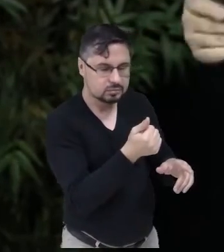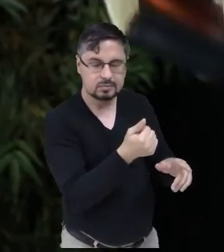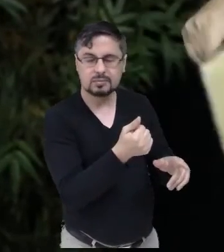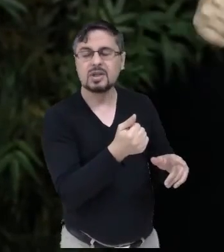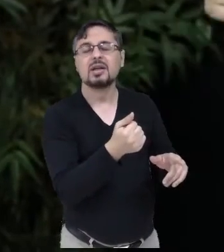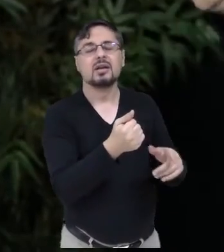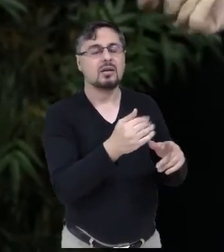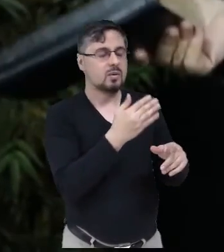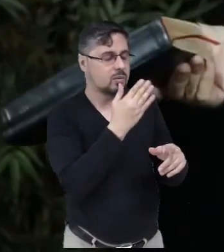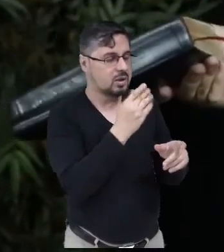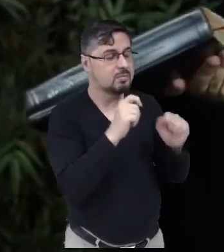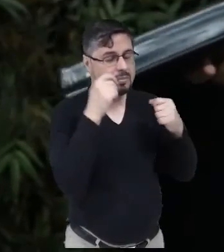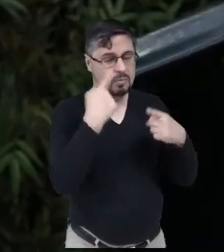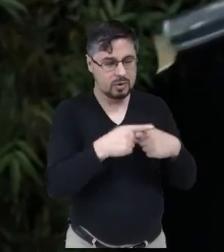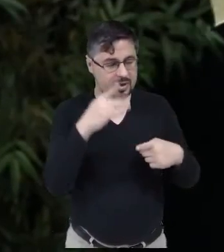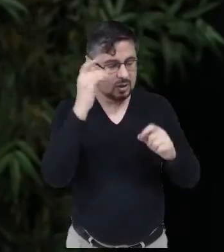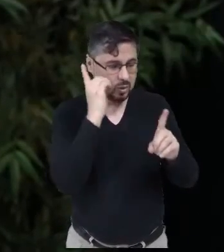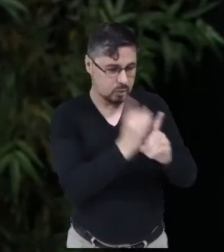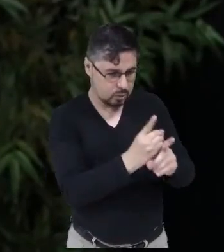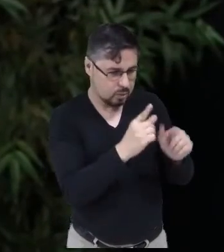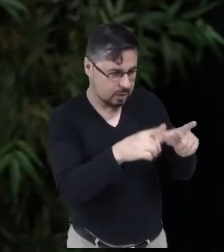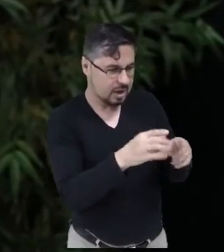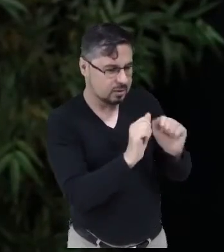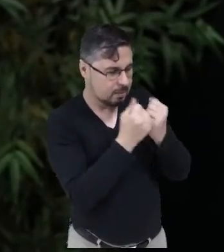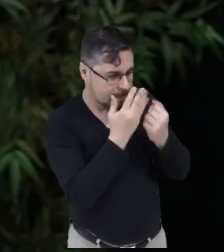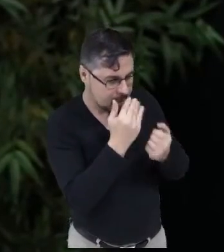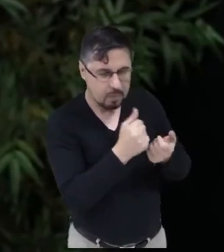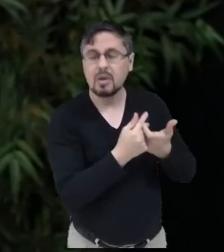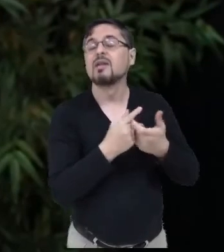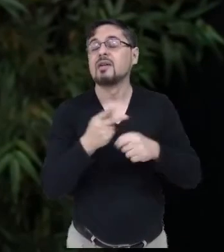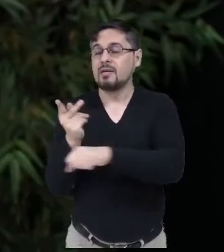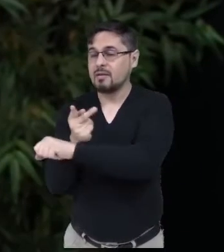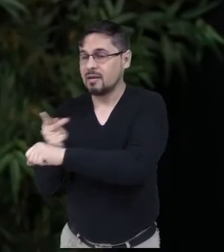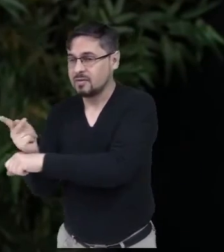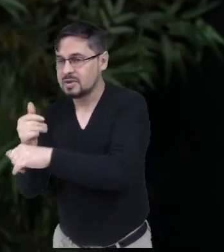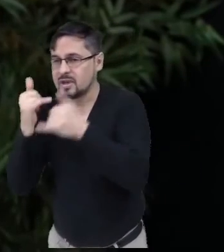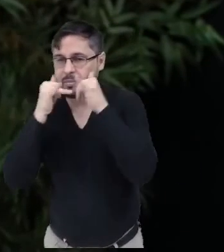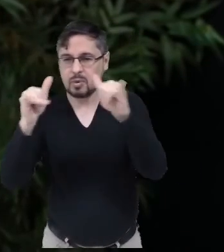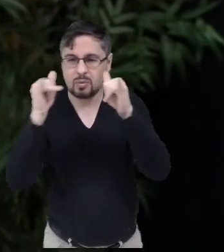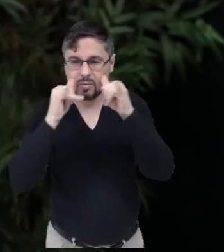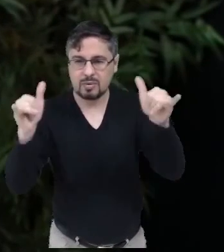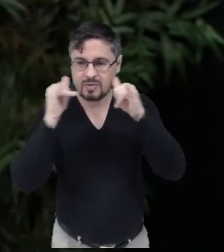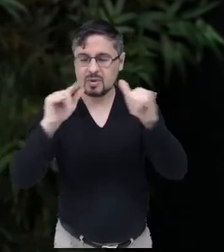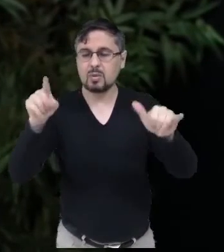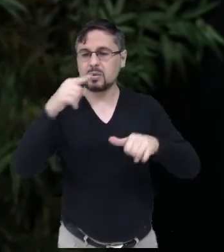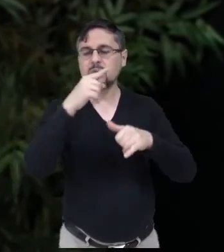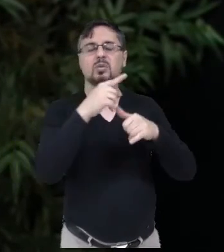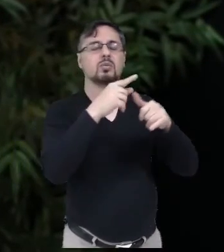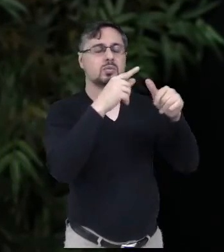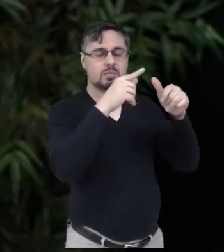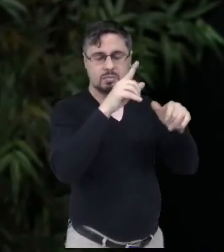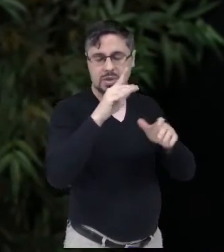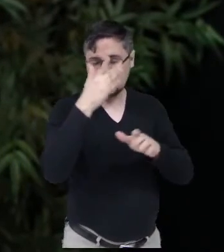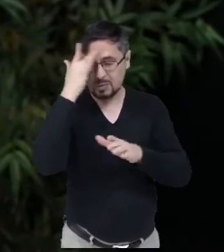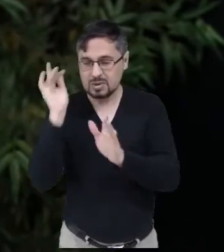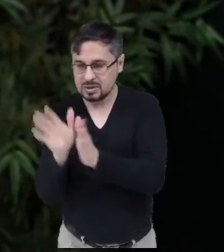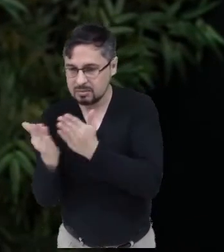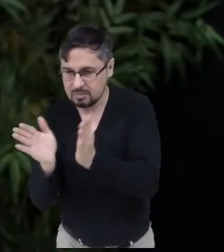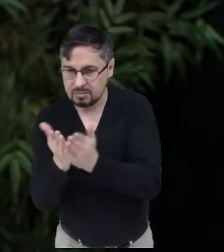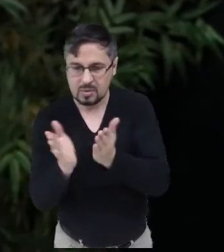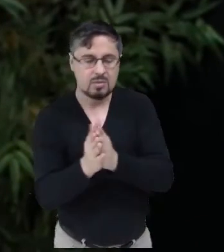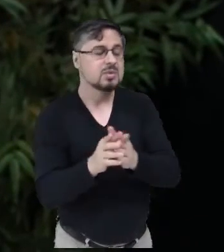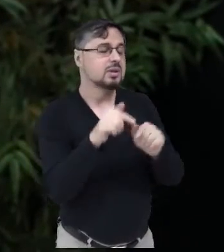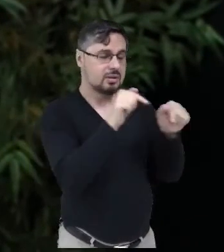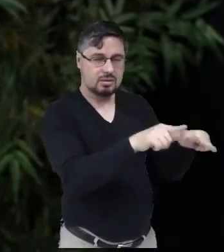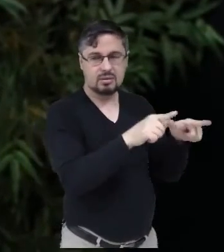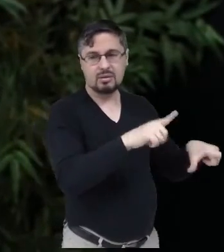ele vai anunciar a outros pedintes que ali, naquele lugar, tem pão e pão fresquinho, o pão da vida. Meu